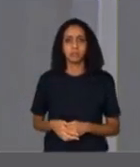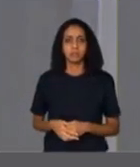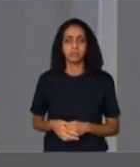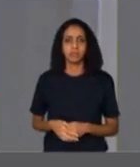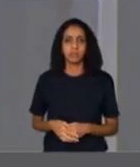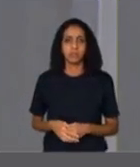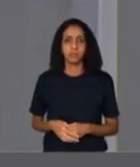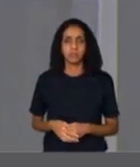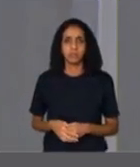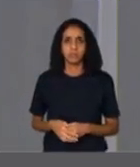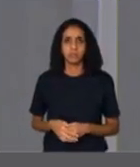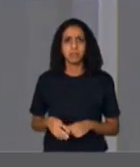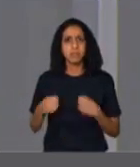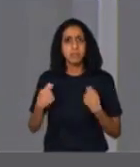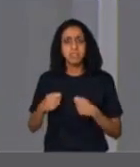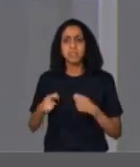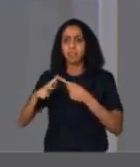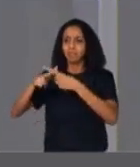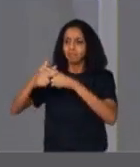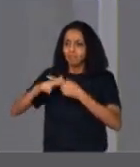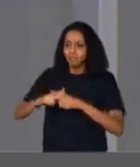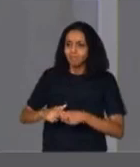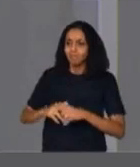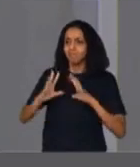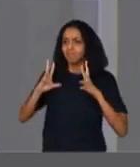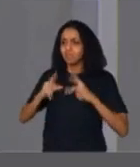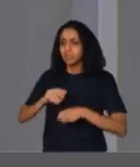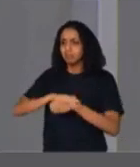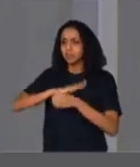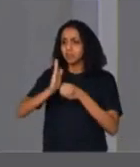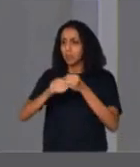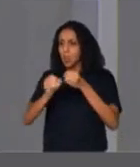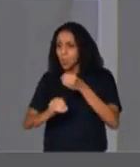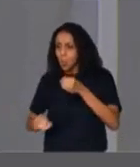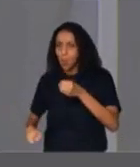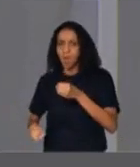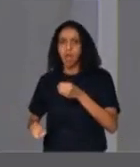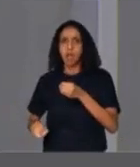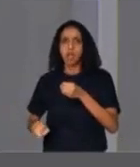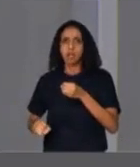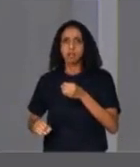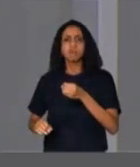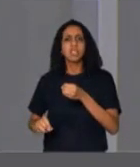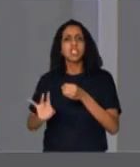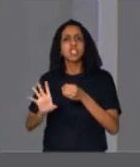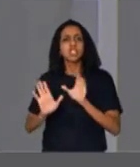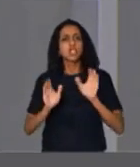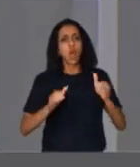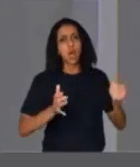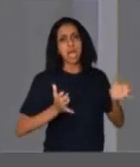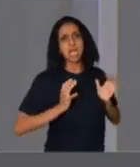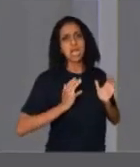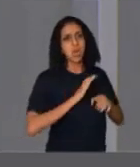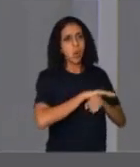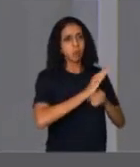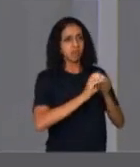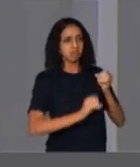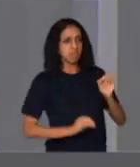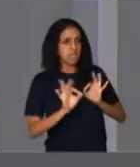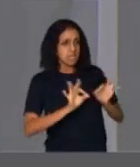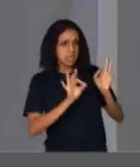e saneado e urbanizado só para quem é mais rico, quem tem mais posse.